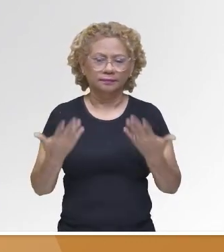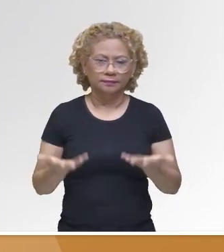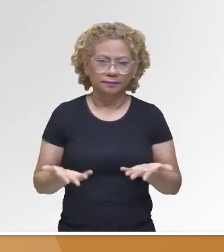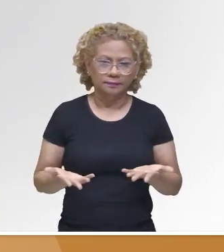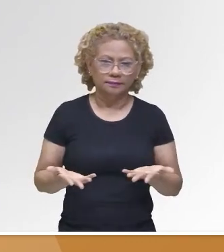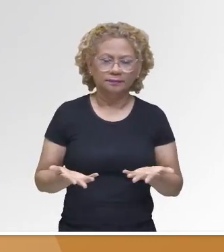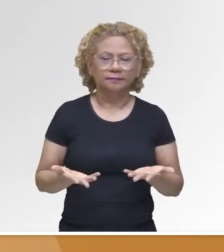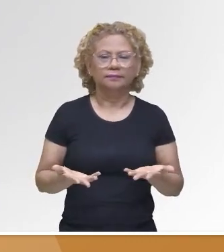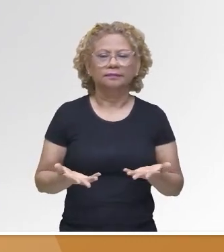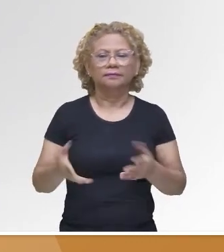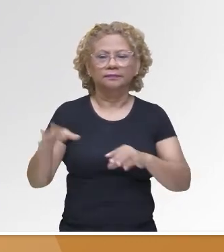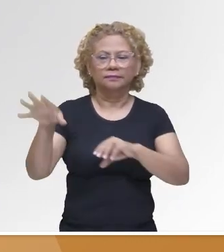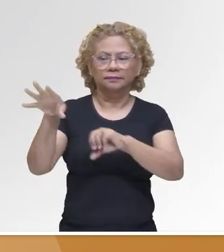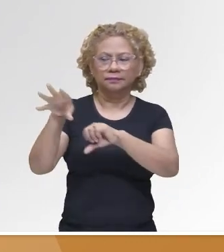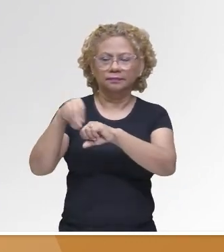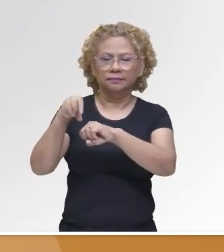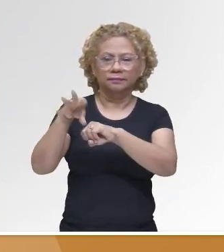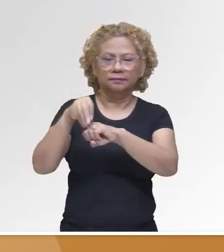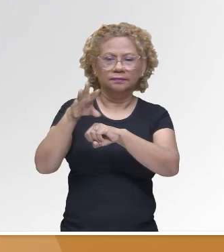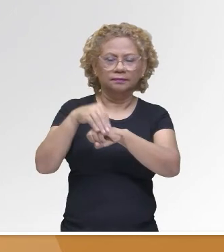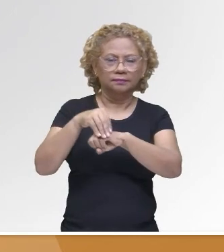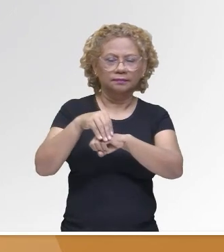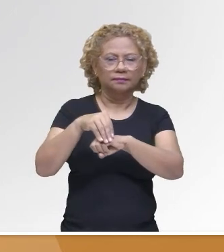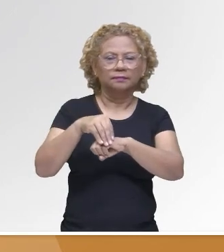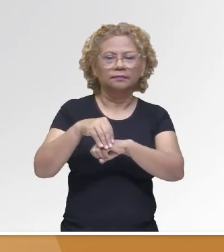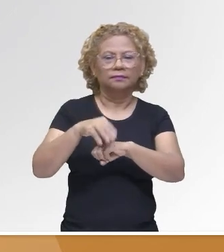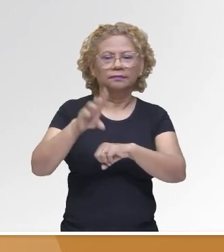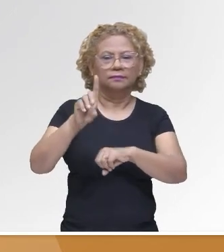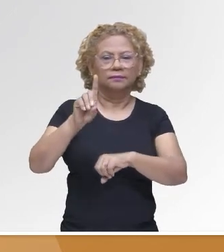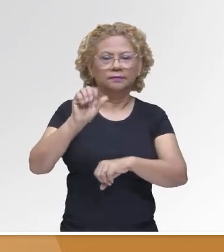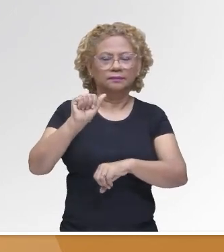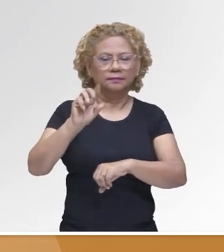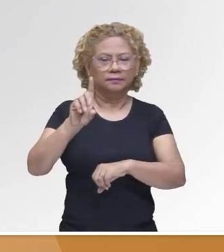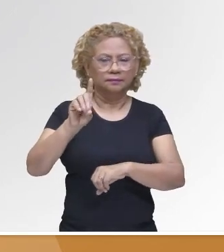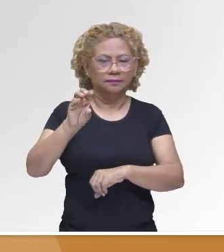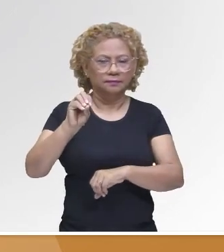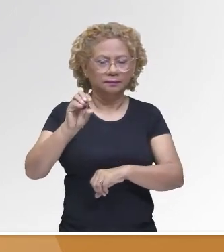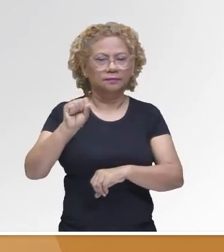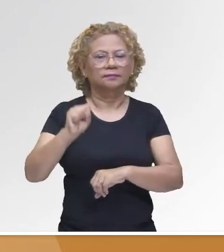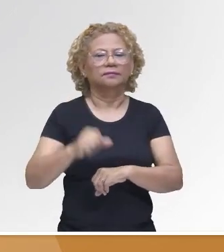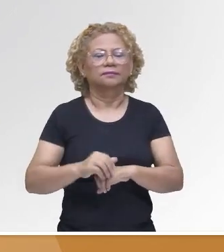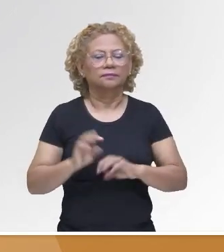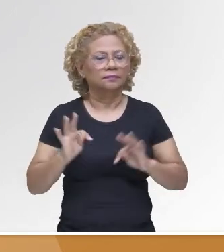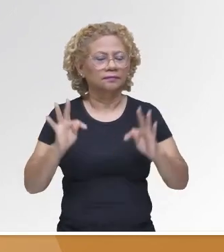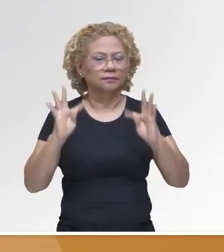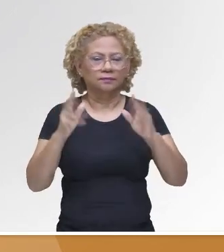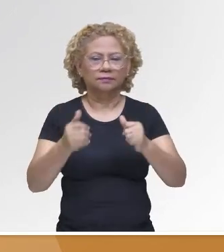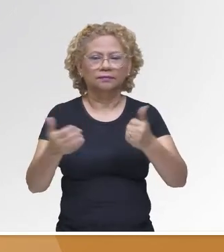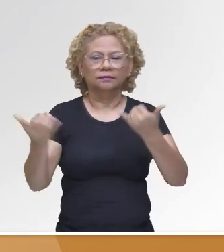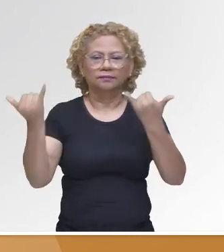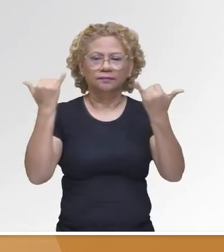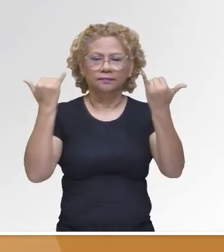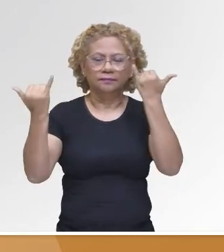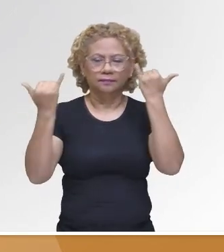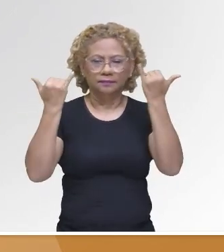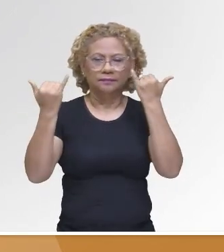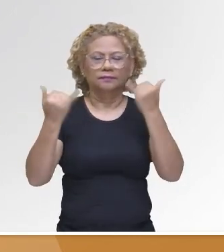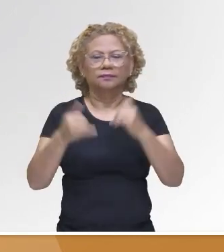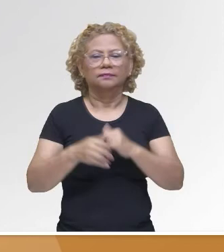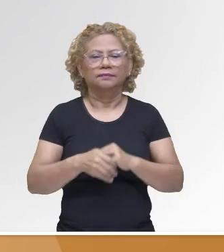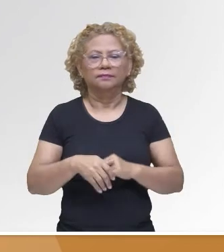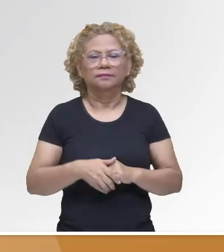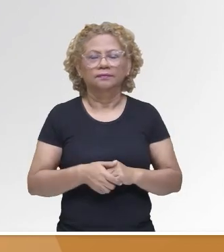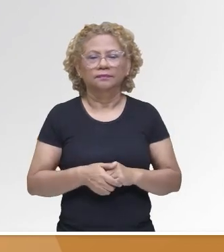dados. O dado, ele é tirado da onde? Da pesquisa que ele vai fazer, né? Feito